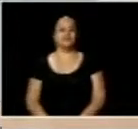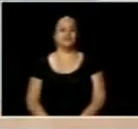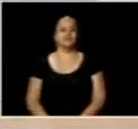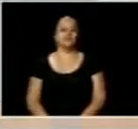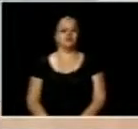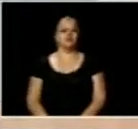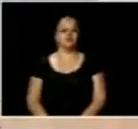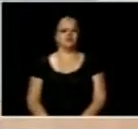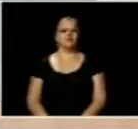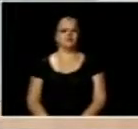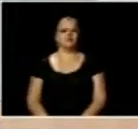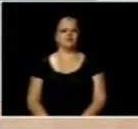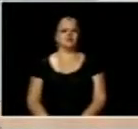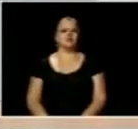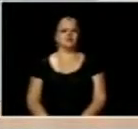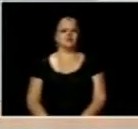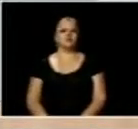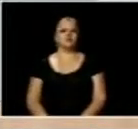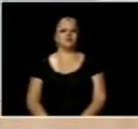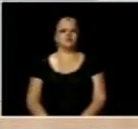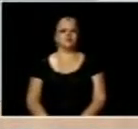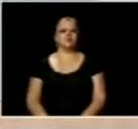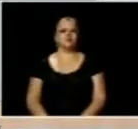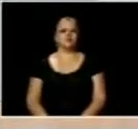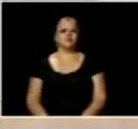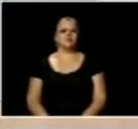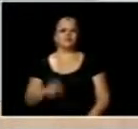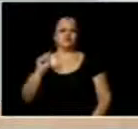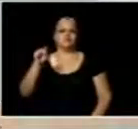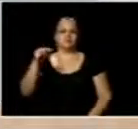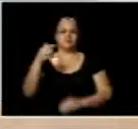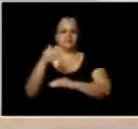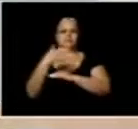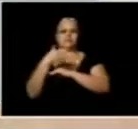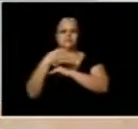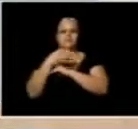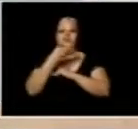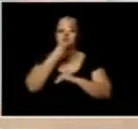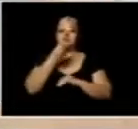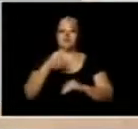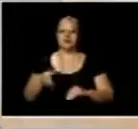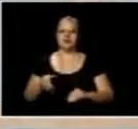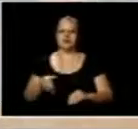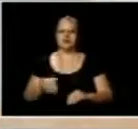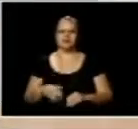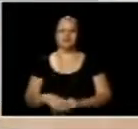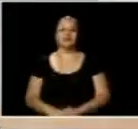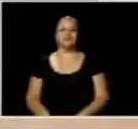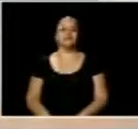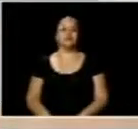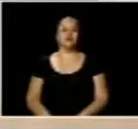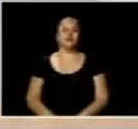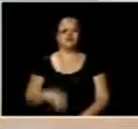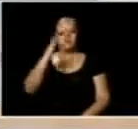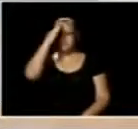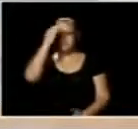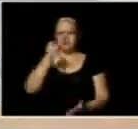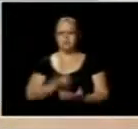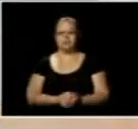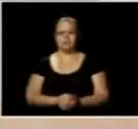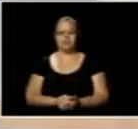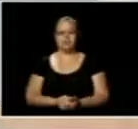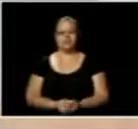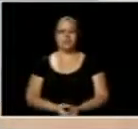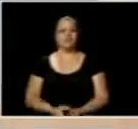senhores taxistas, emprego para os senhores, que são pessoas que vêm de outros municípios, vêm para cá para conhecer a cidade e infelizmente